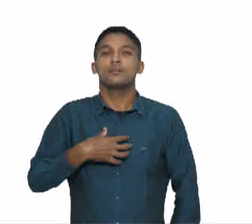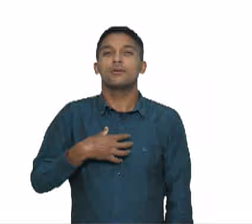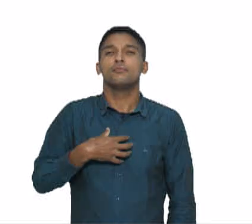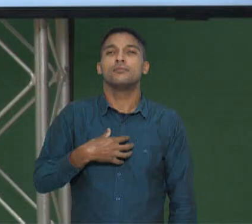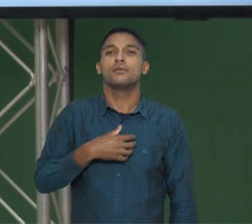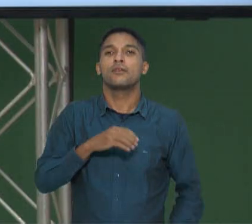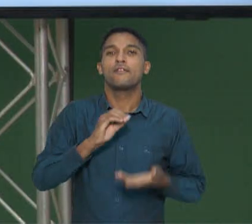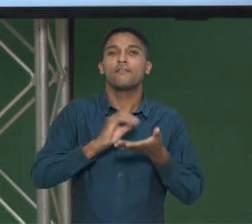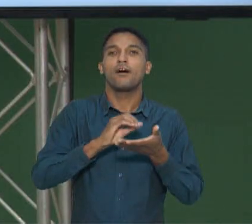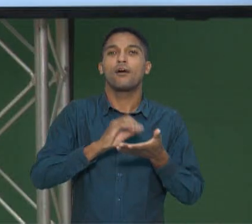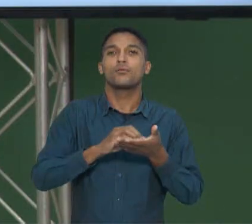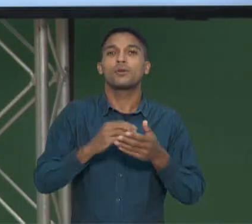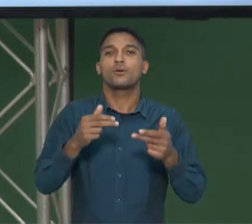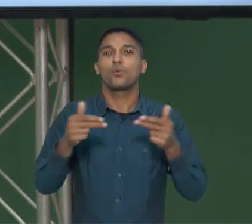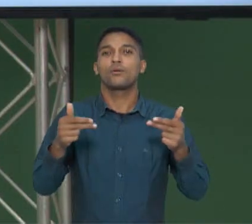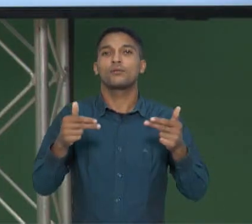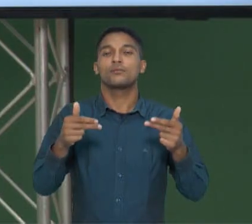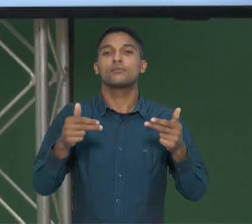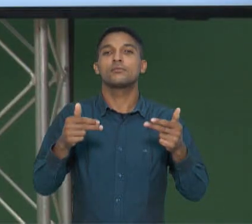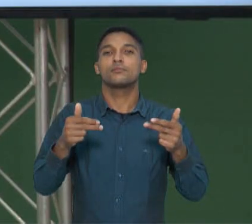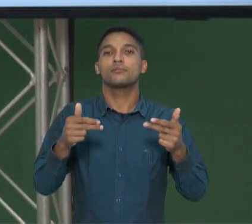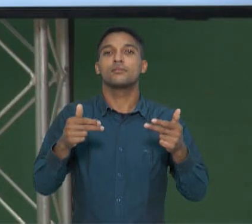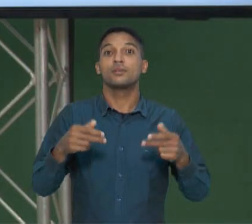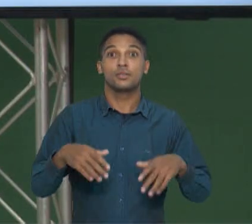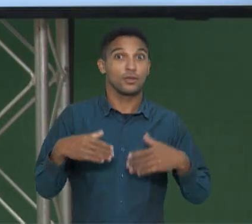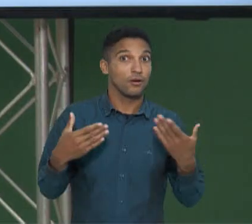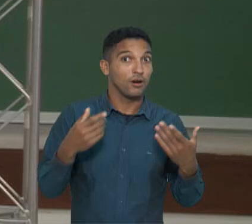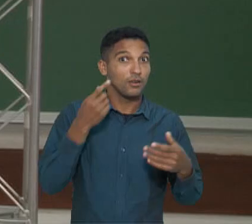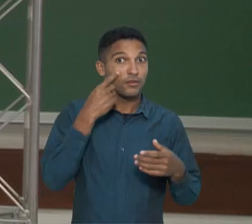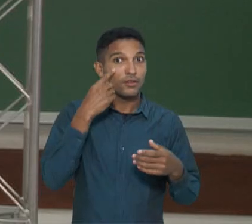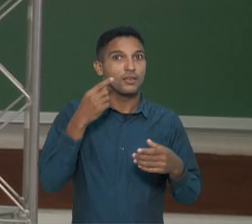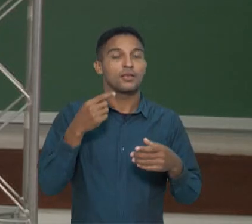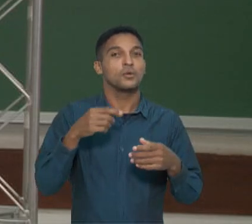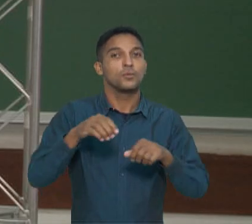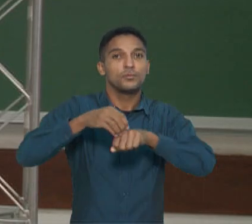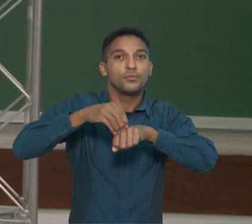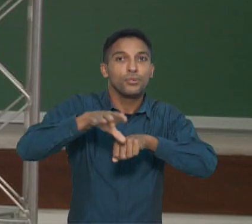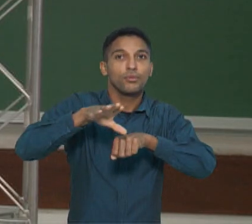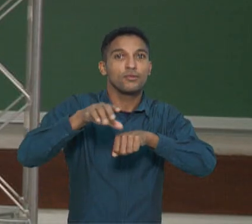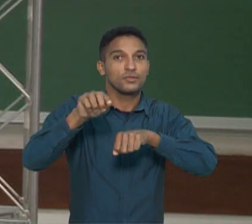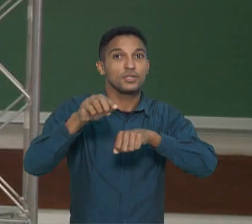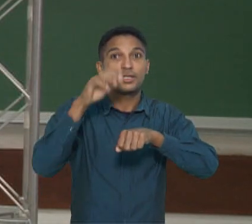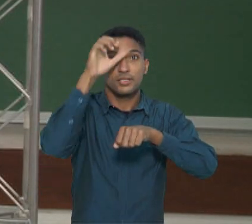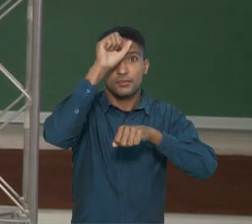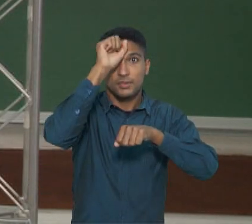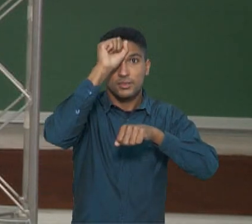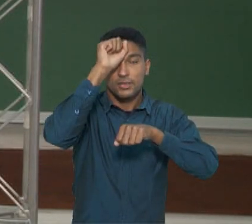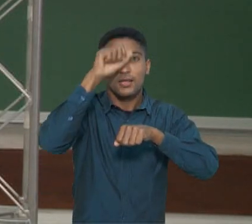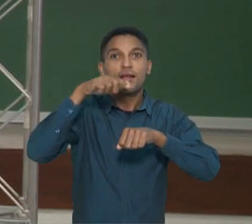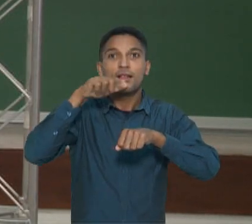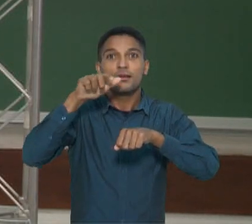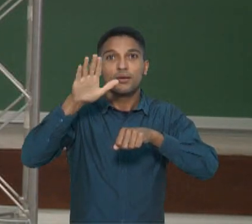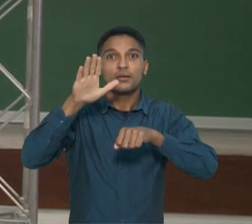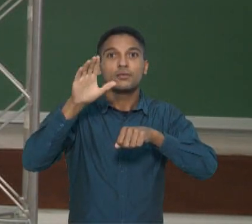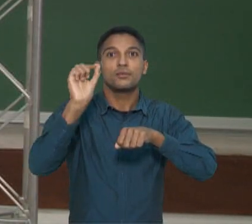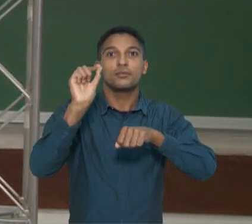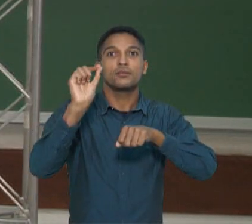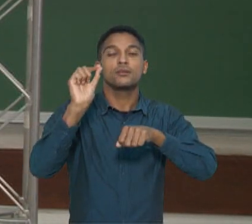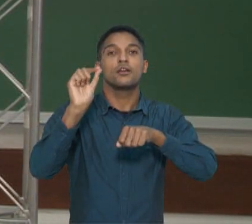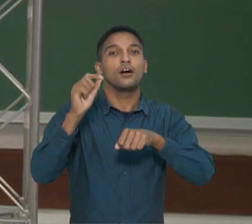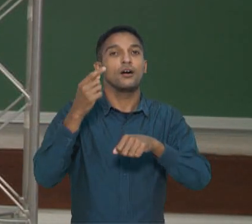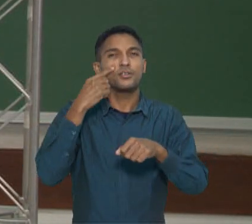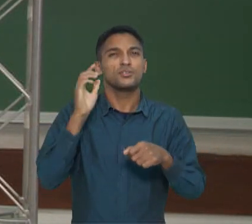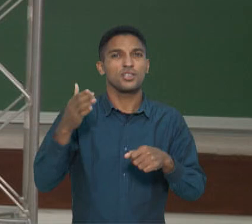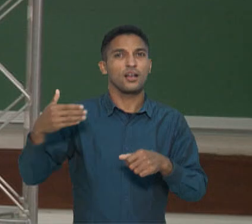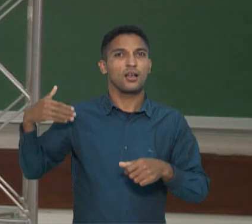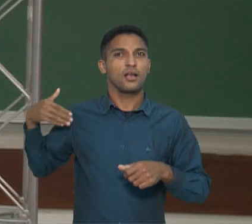de alguma coisa. Então, só para que vocês tenham conhecimento um pouco mais sobre a língua, é aquilo que eu sempre venho falando